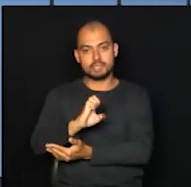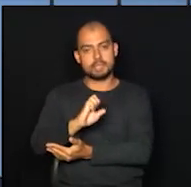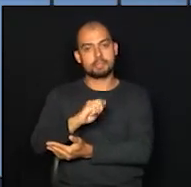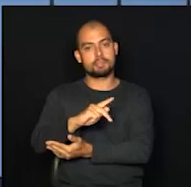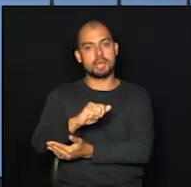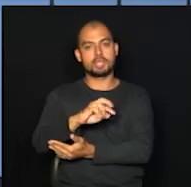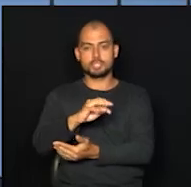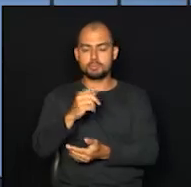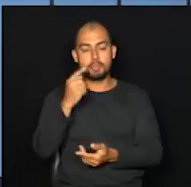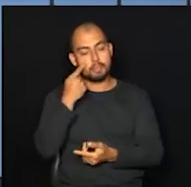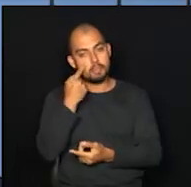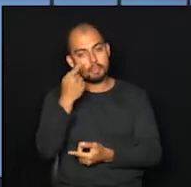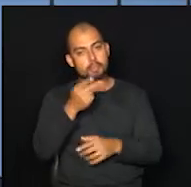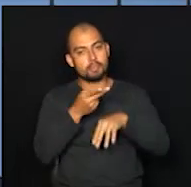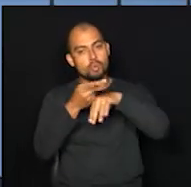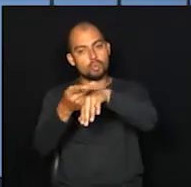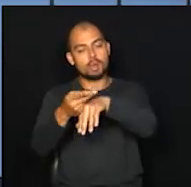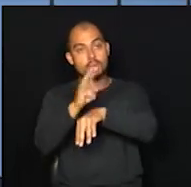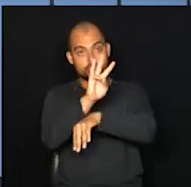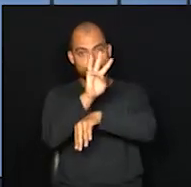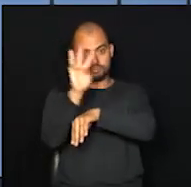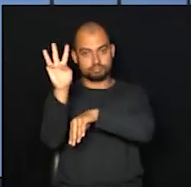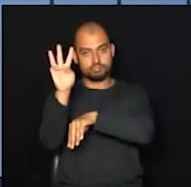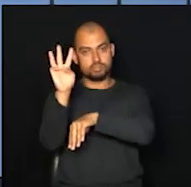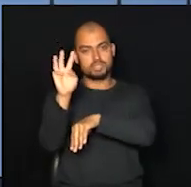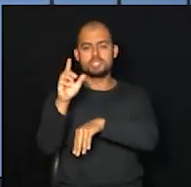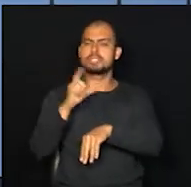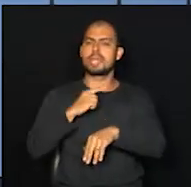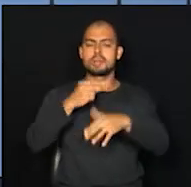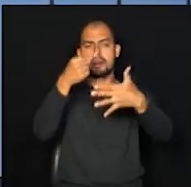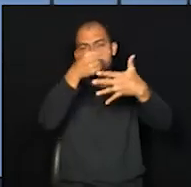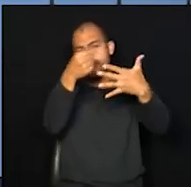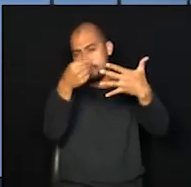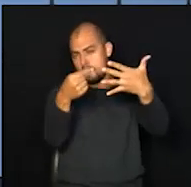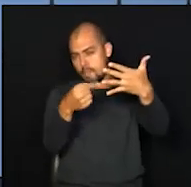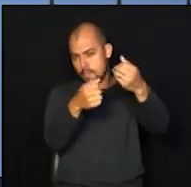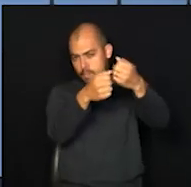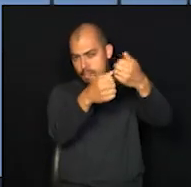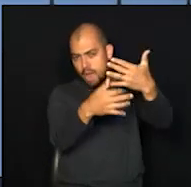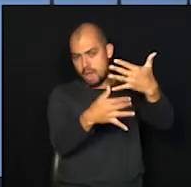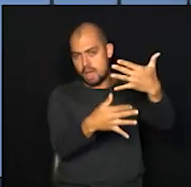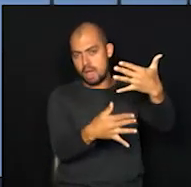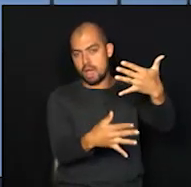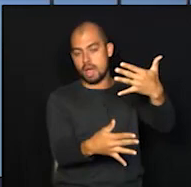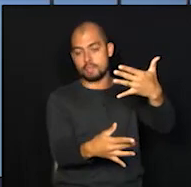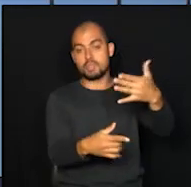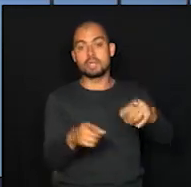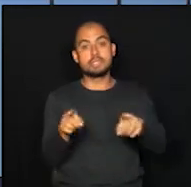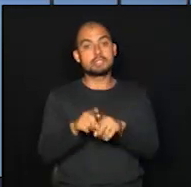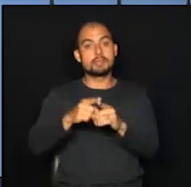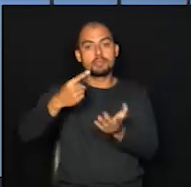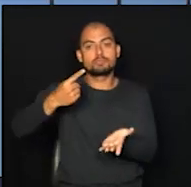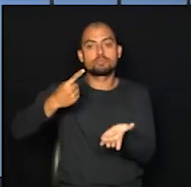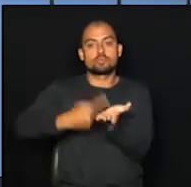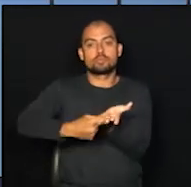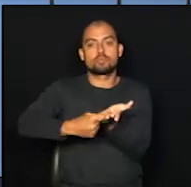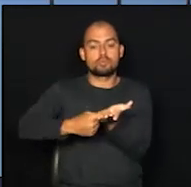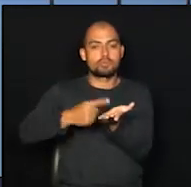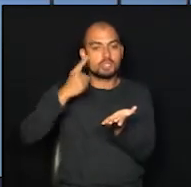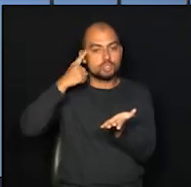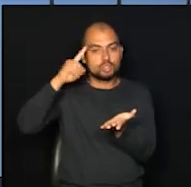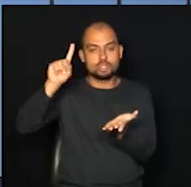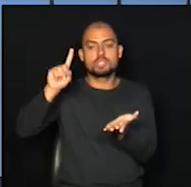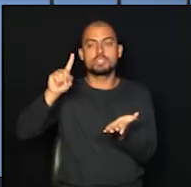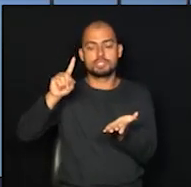cepat.campinas.sp.gov.br/vagas. Nesse link você encontra aí todas as descrições e para agendar, para concorrer a uma das vagas, liga